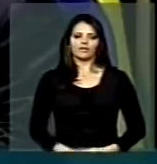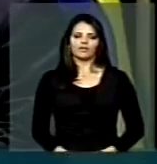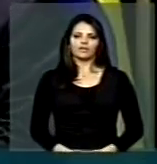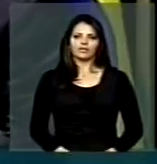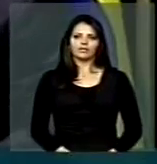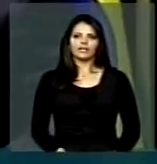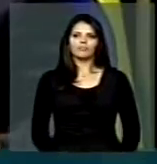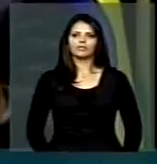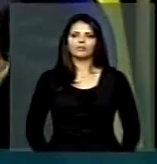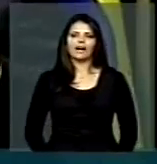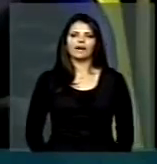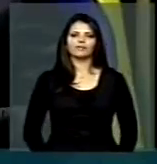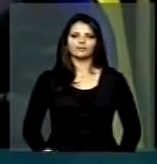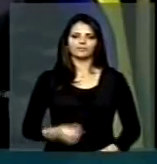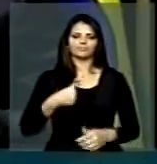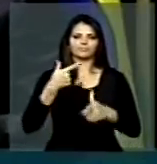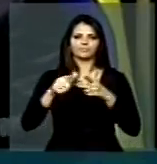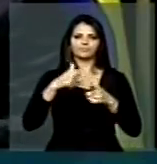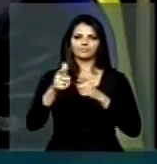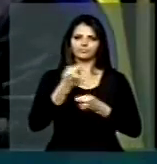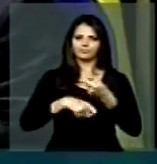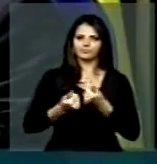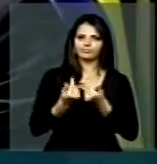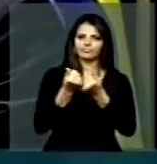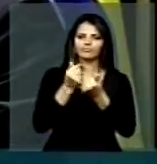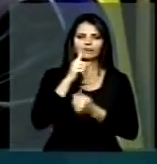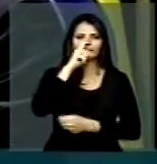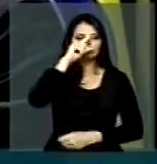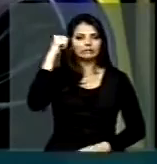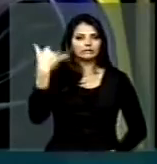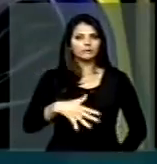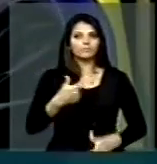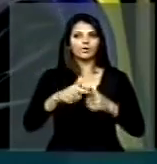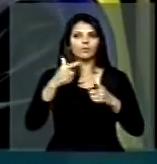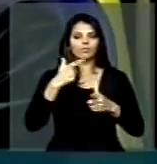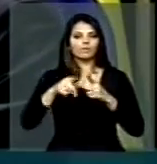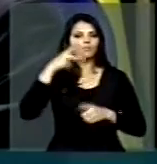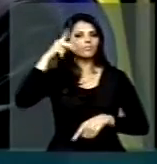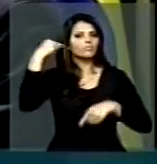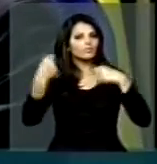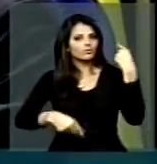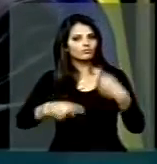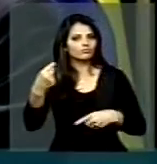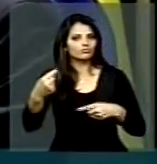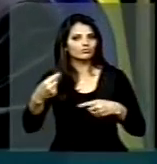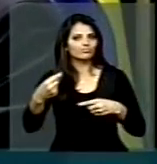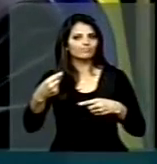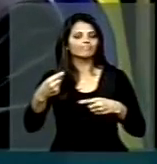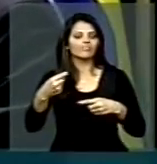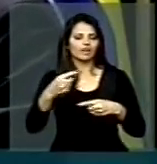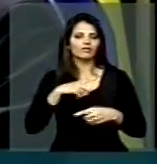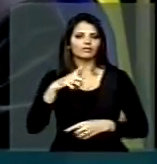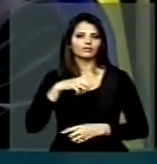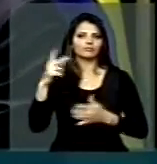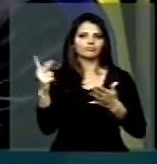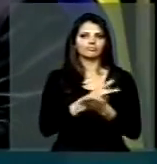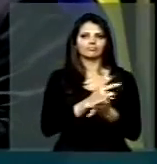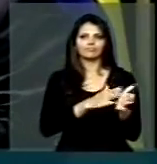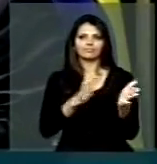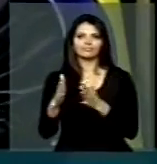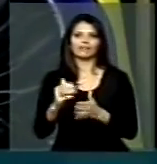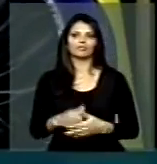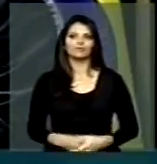caos econômico, uma gravíssima crise política tomava o seu curso. Essa era a nossa circunstância, a nossa